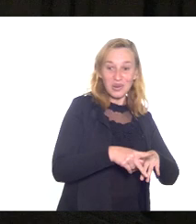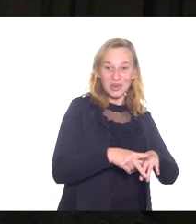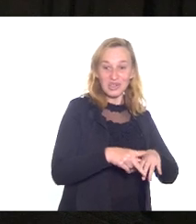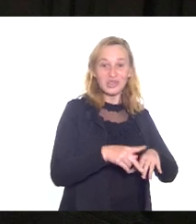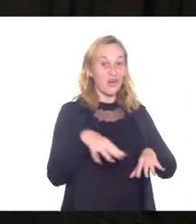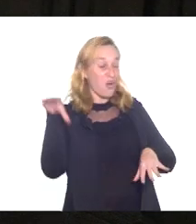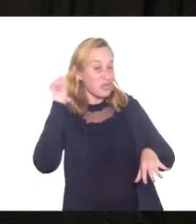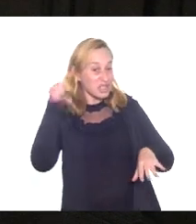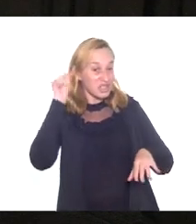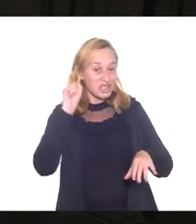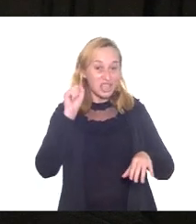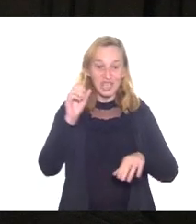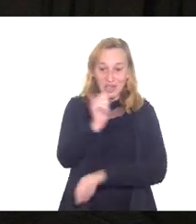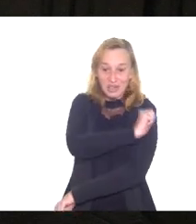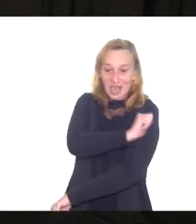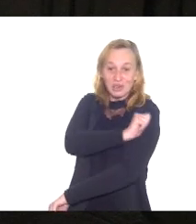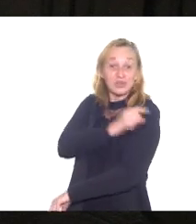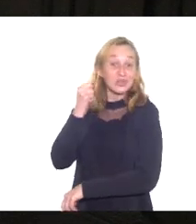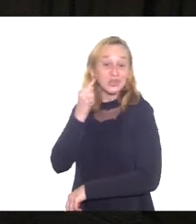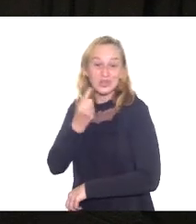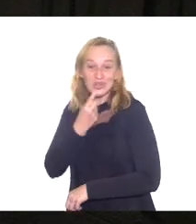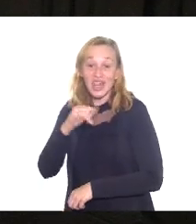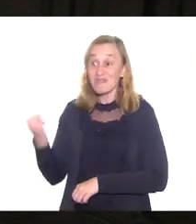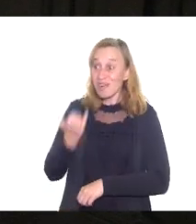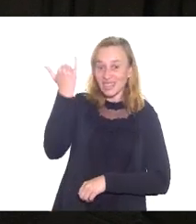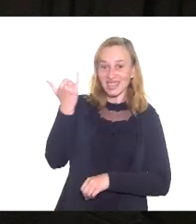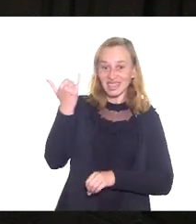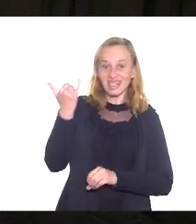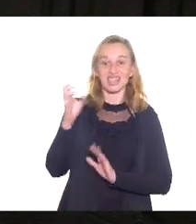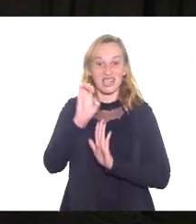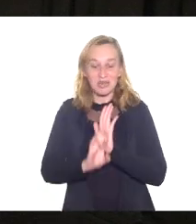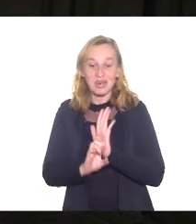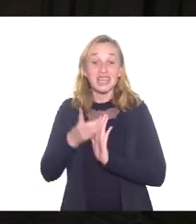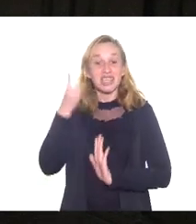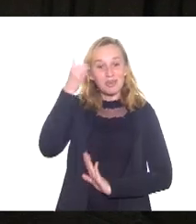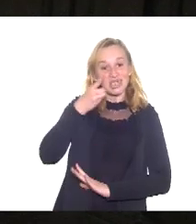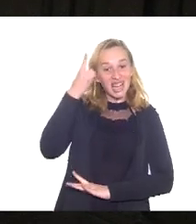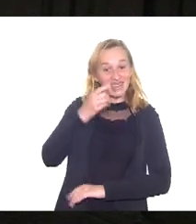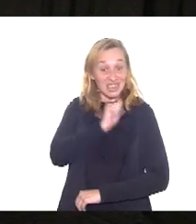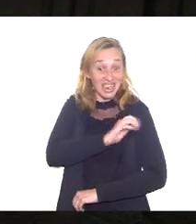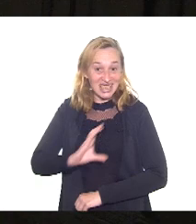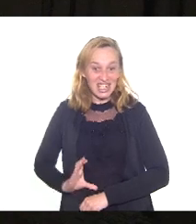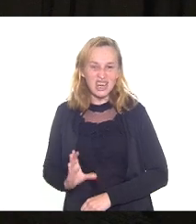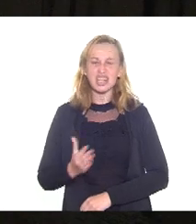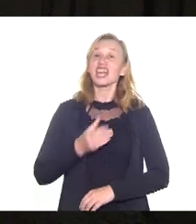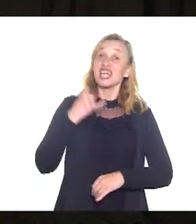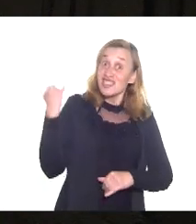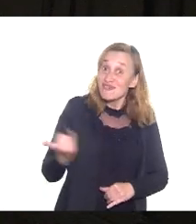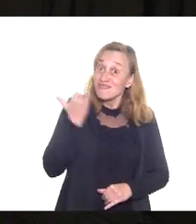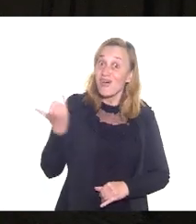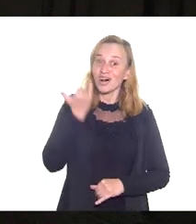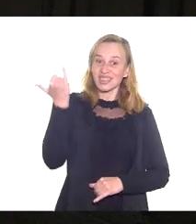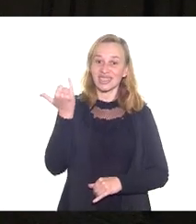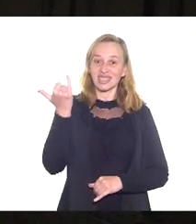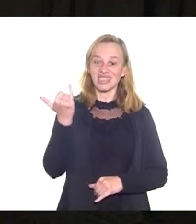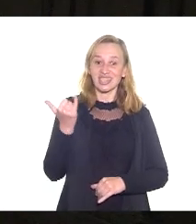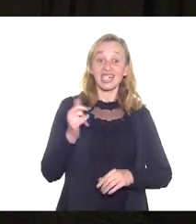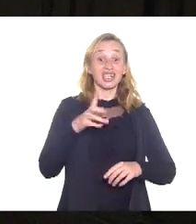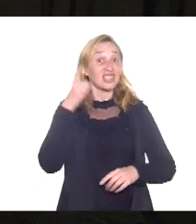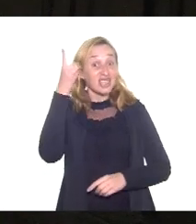estudantes surdos. Muito importante essa emenda e, deputado André Siciliano, muito importante que o